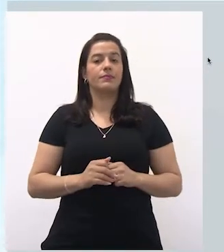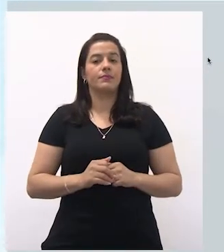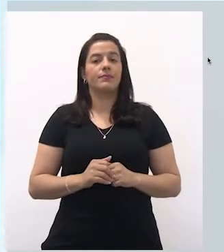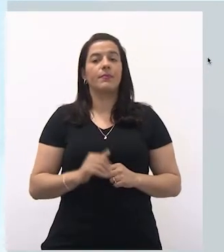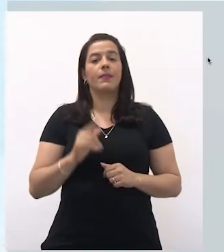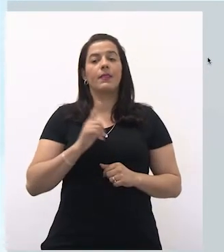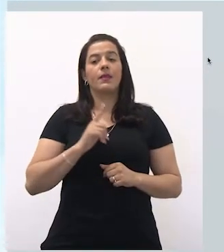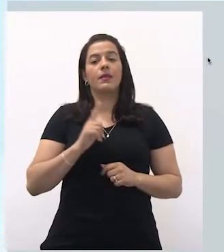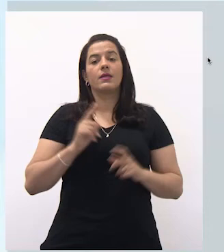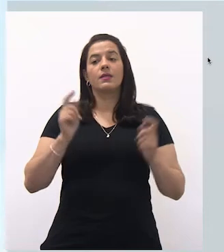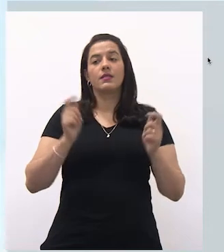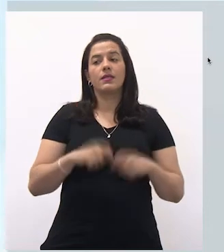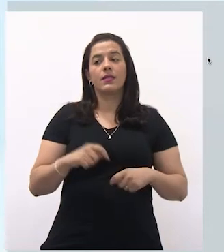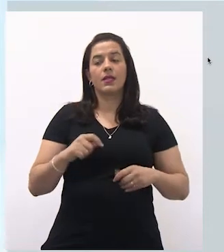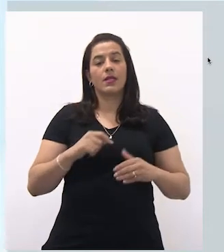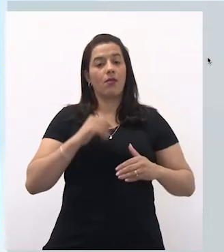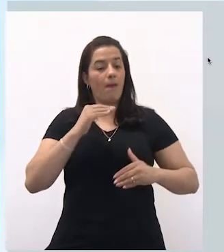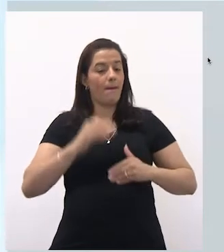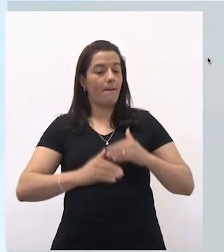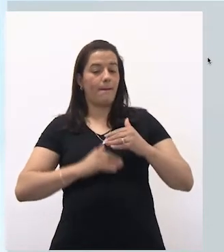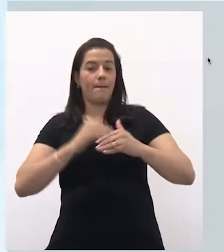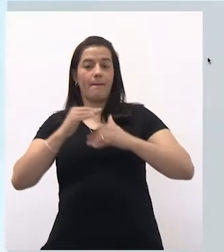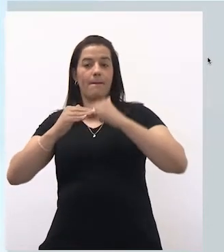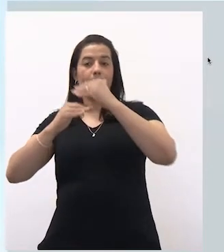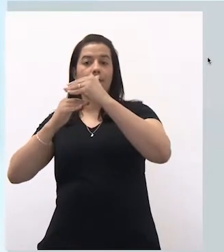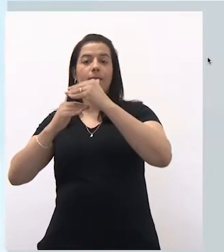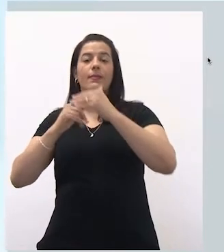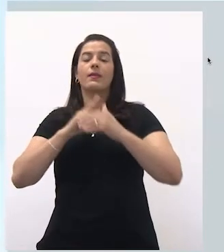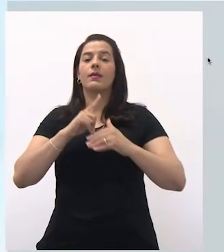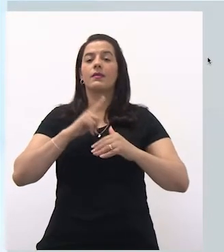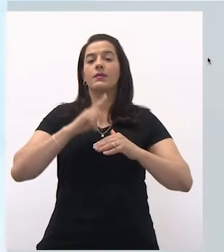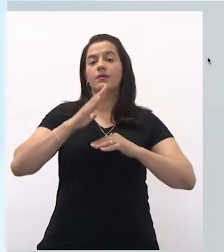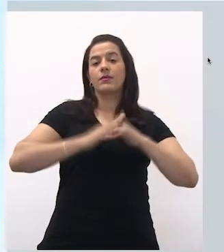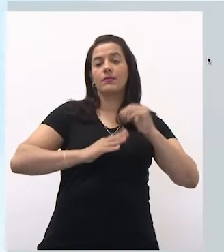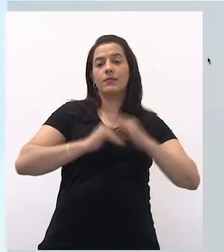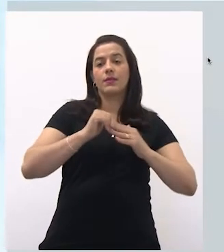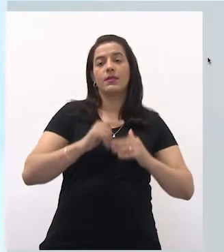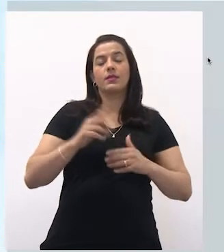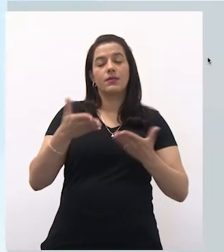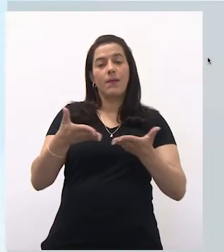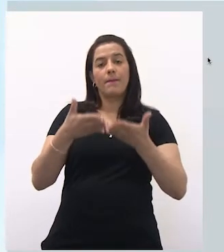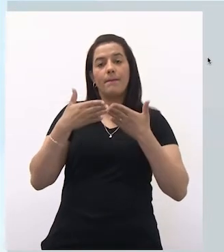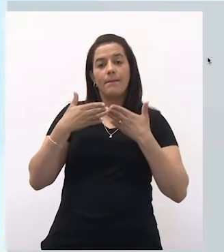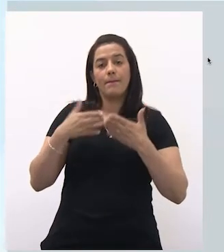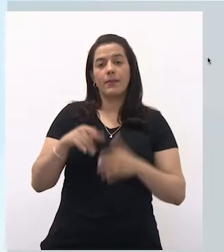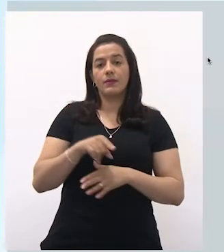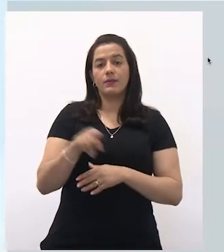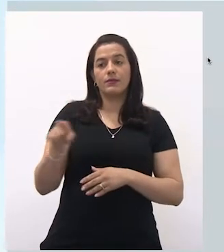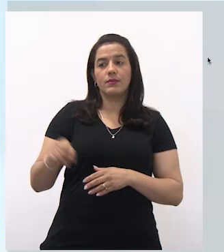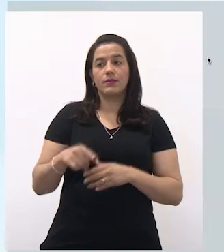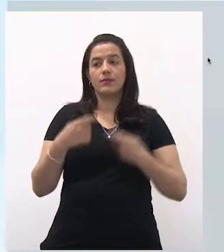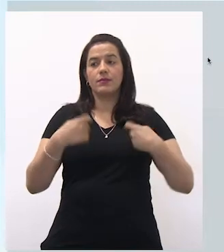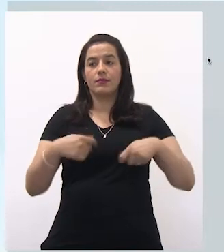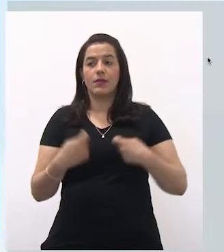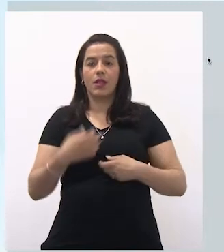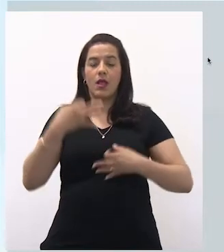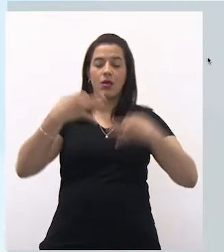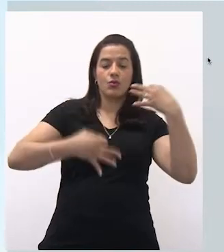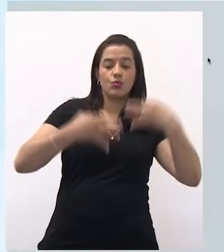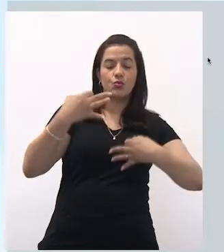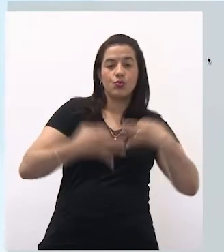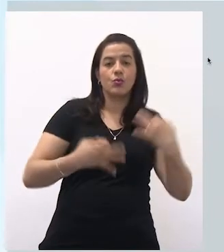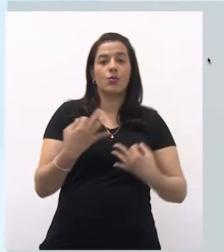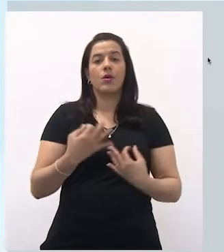eu vou ainda além com essa habilidade, por exemplo, eu vou cobrar uma criticidade, um julgamento,